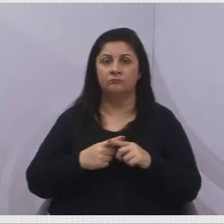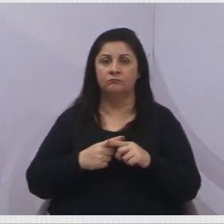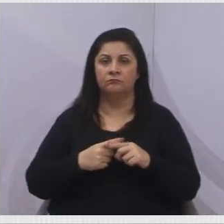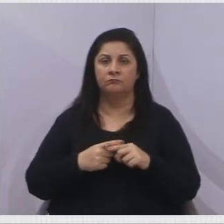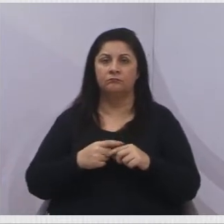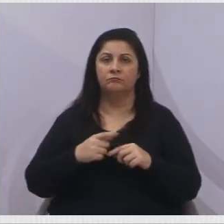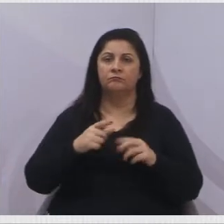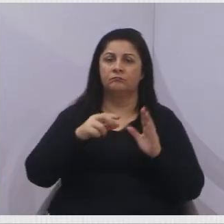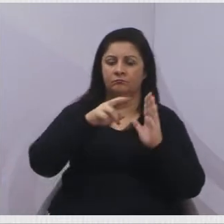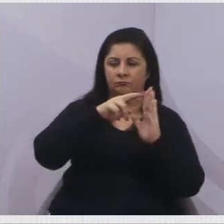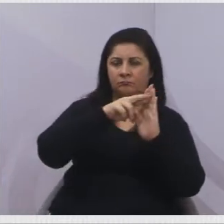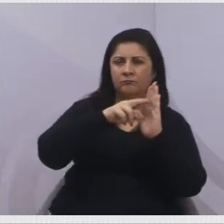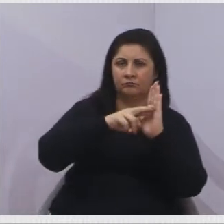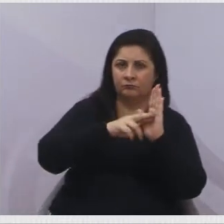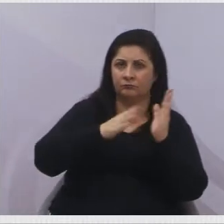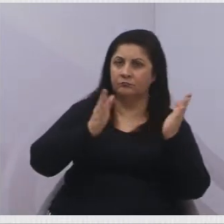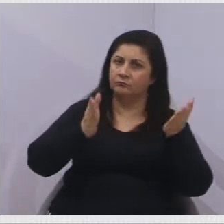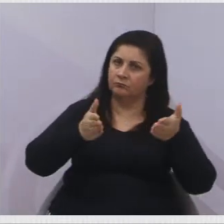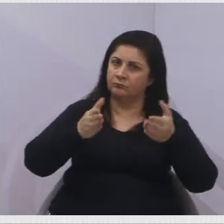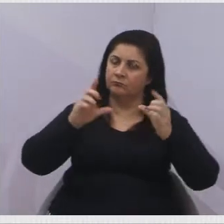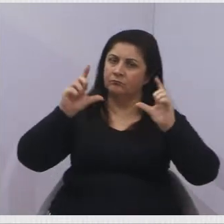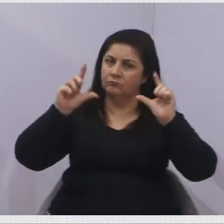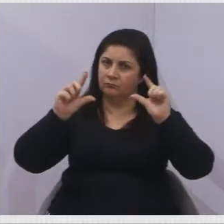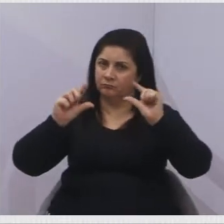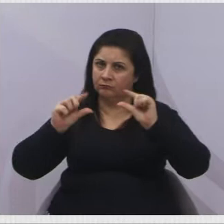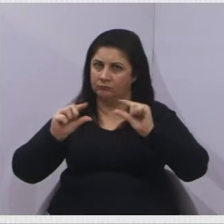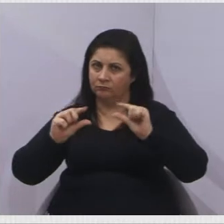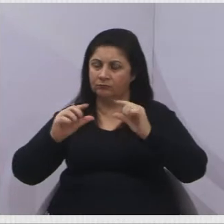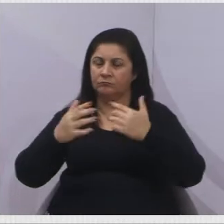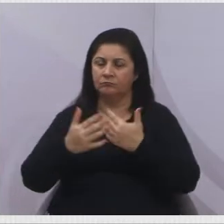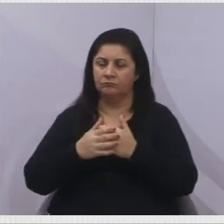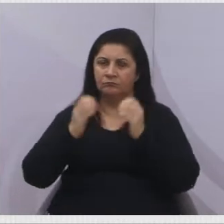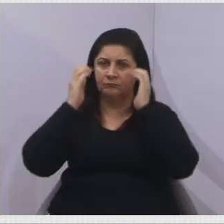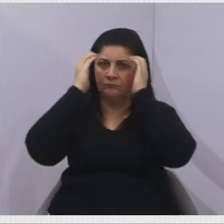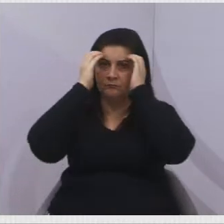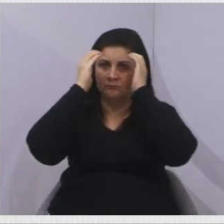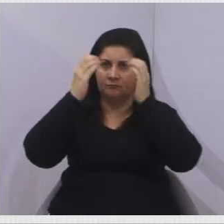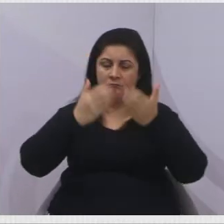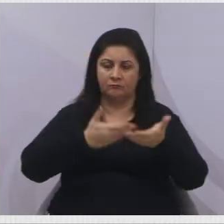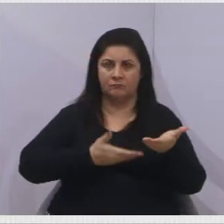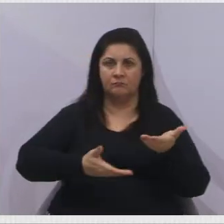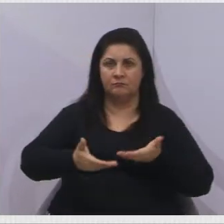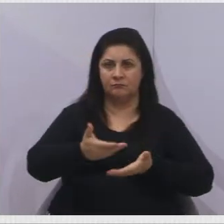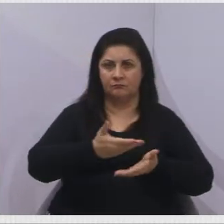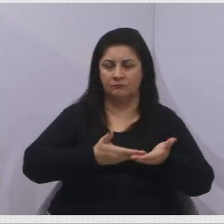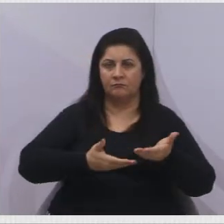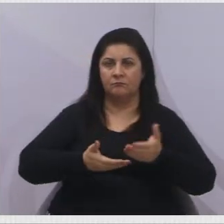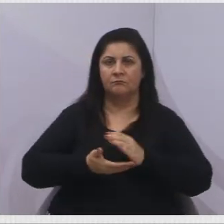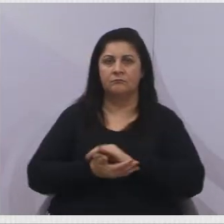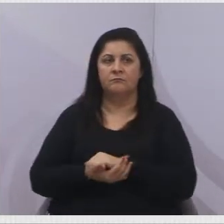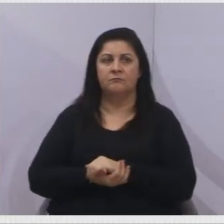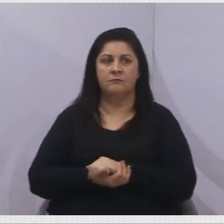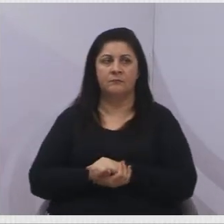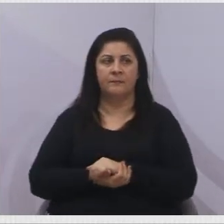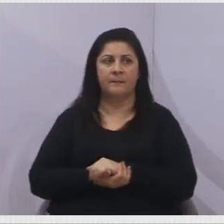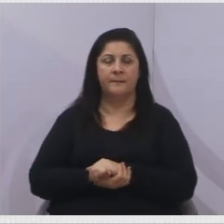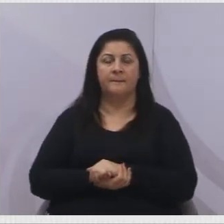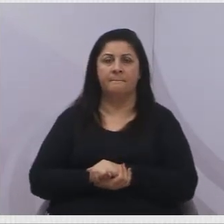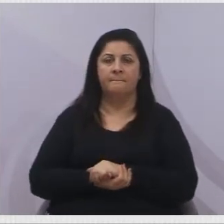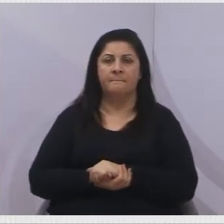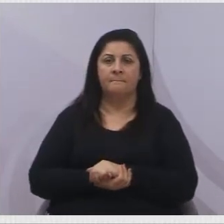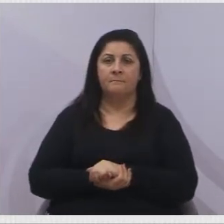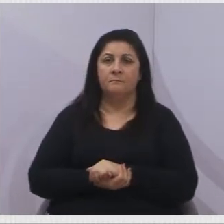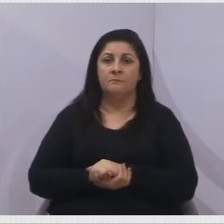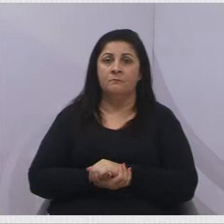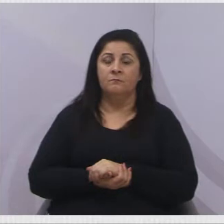algumas regras, né, relacionadas aos atendimentos nos serviços de saúde. Na